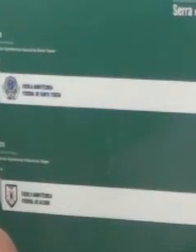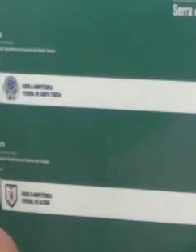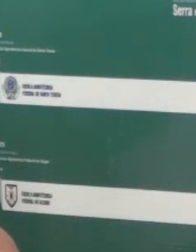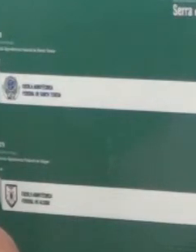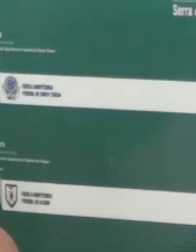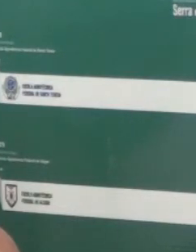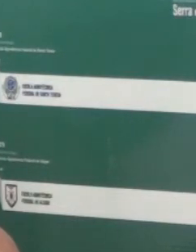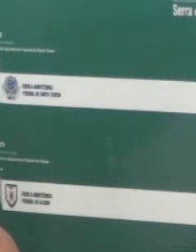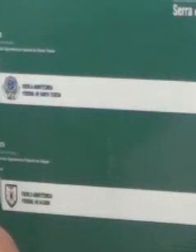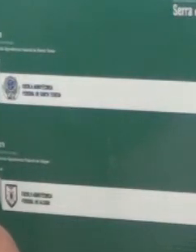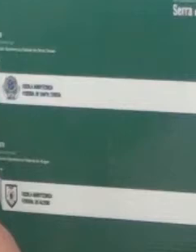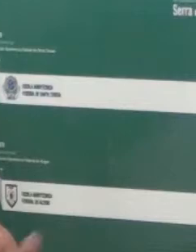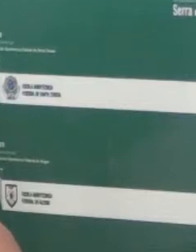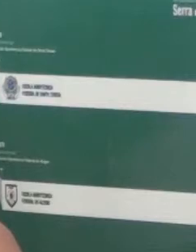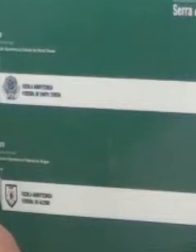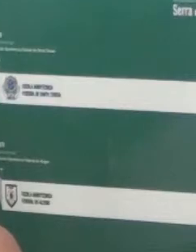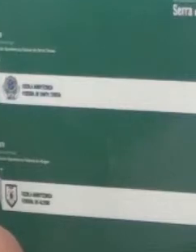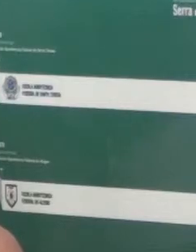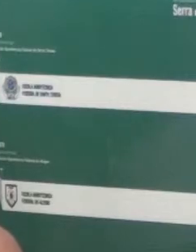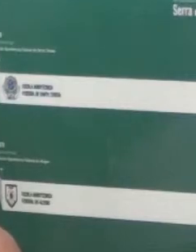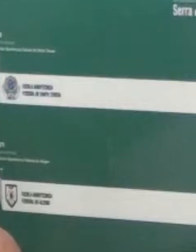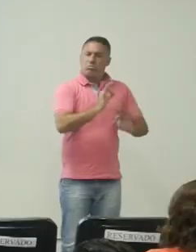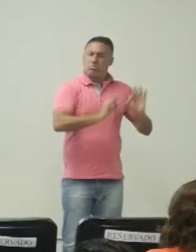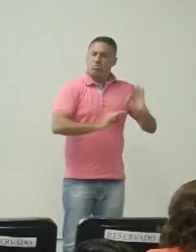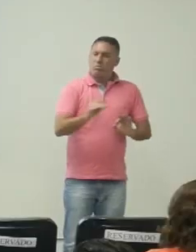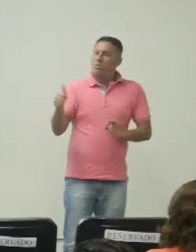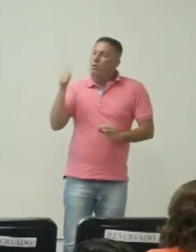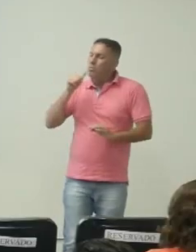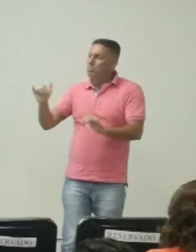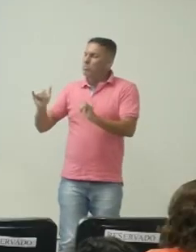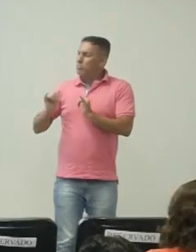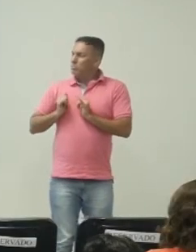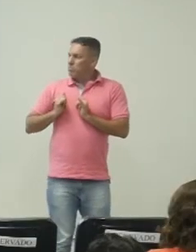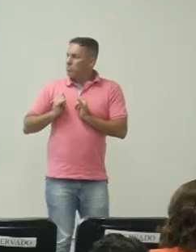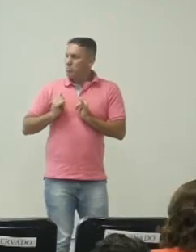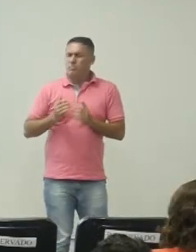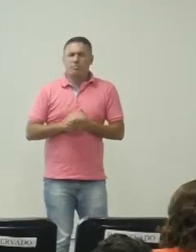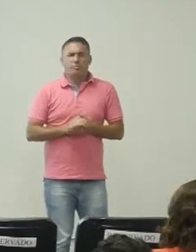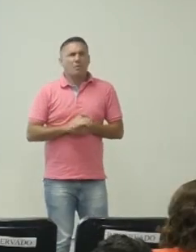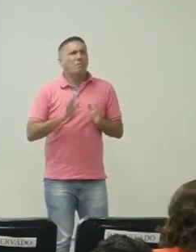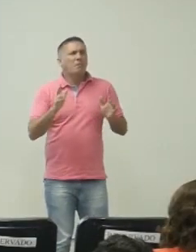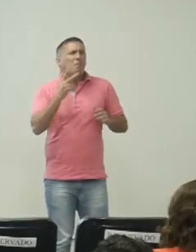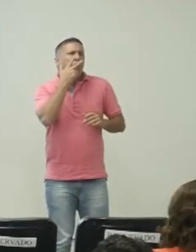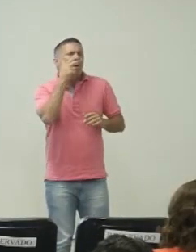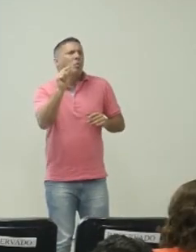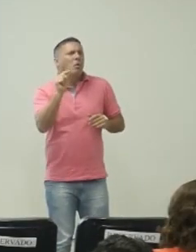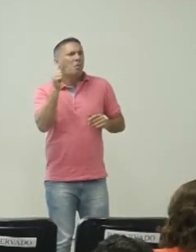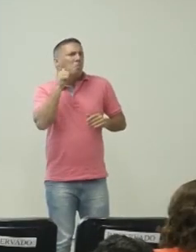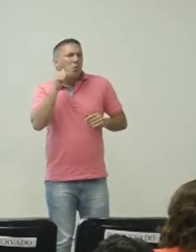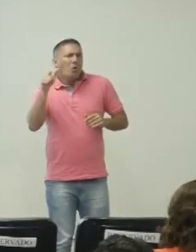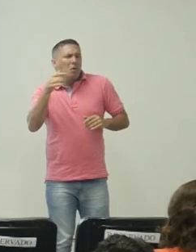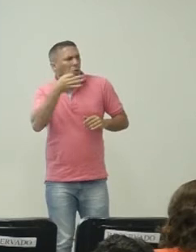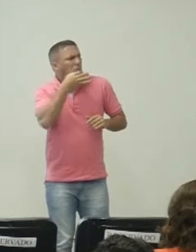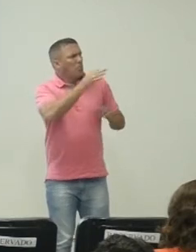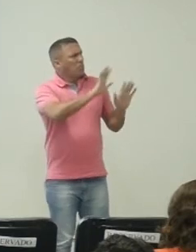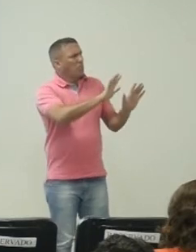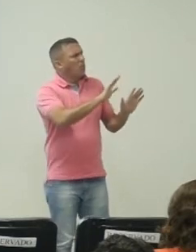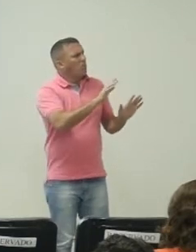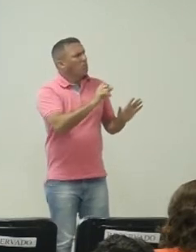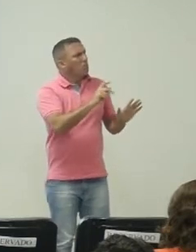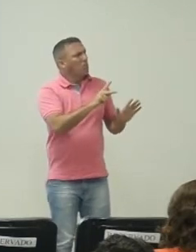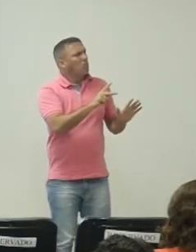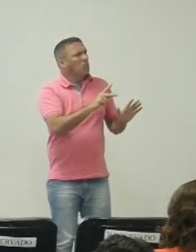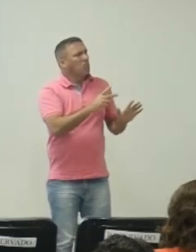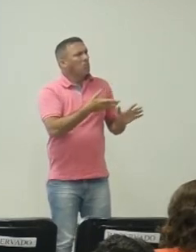aí no seu cantinho, os homens fazem tudo. E aí parece que a colega respondeu algo do tipo,